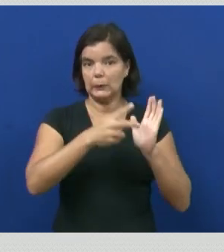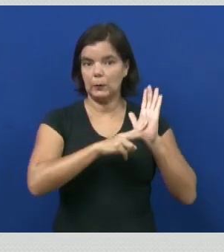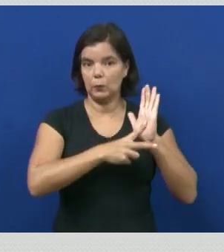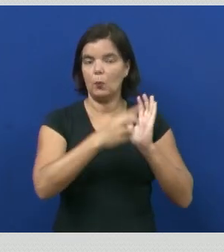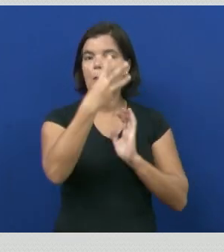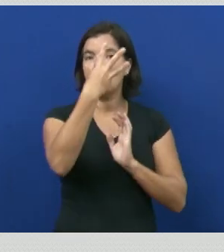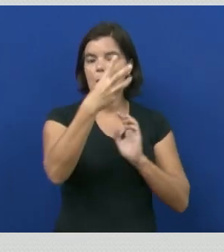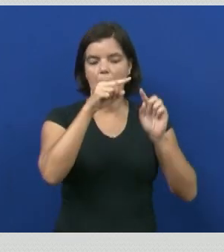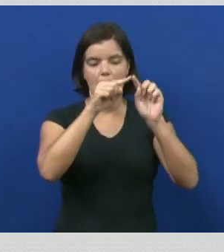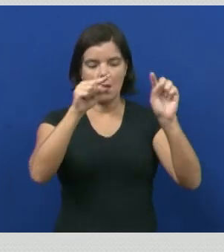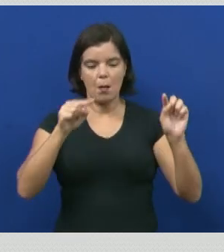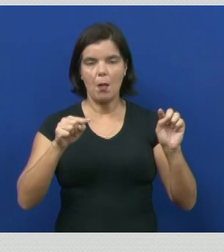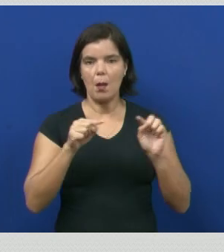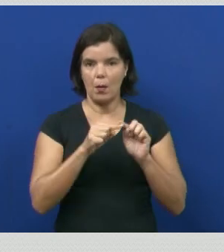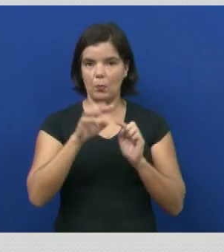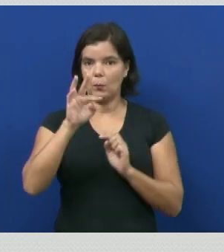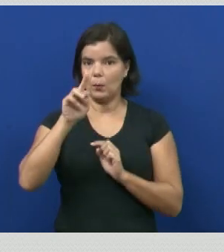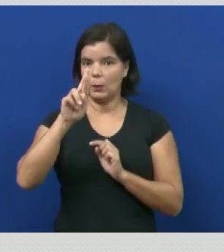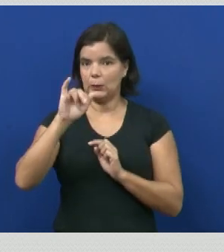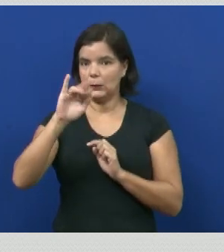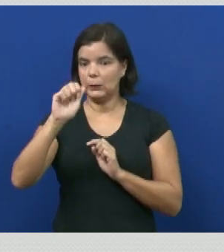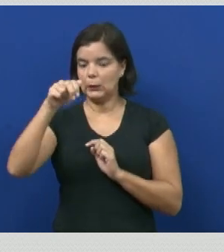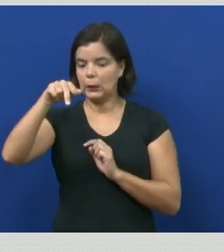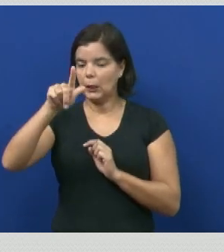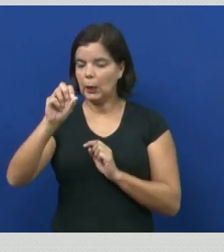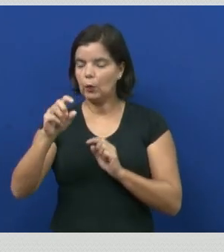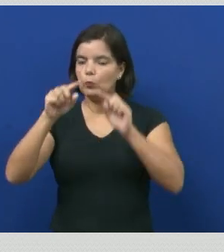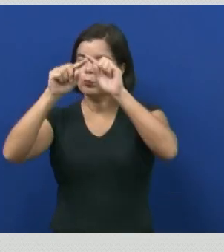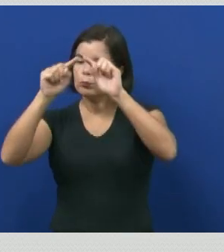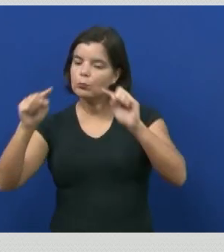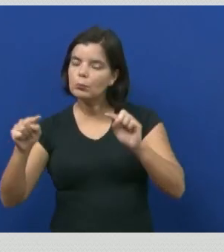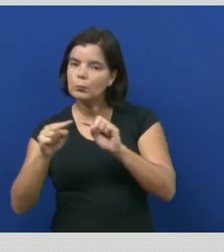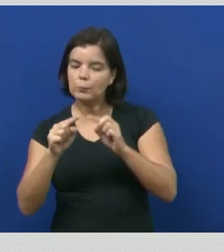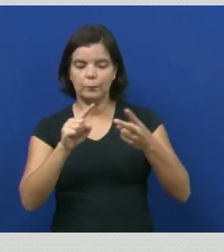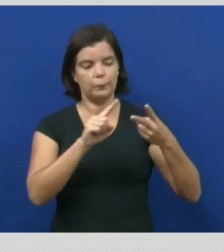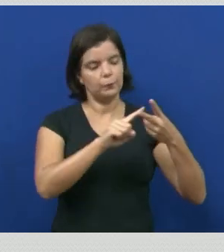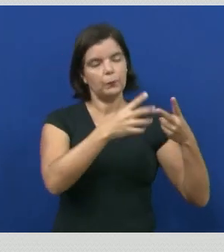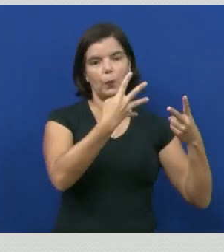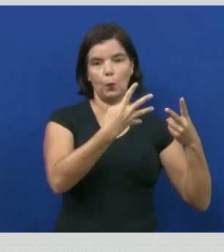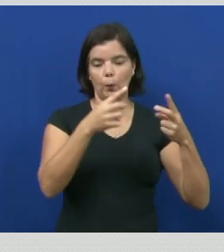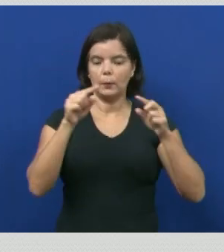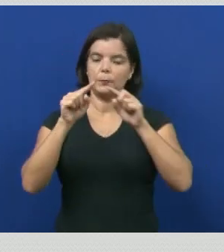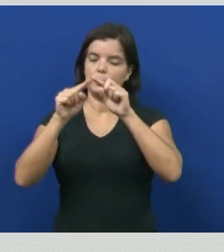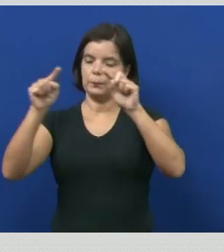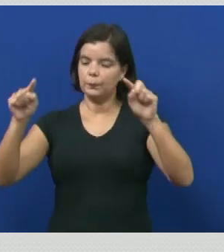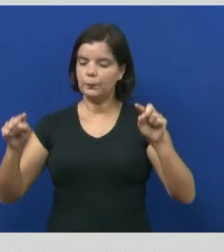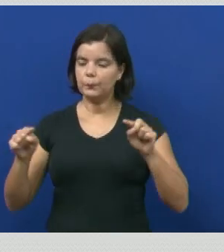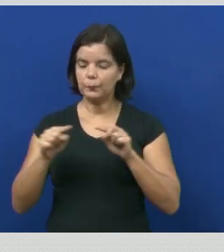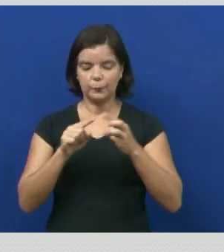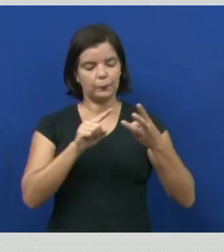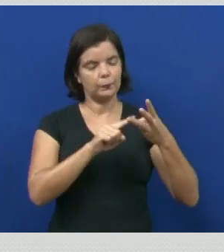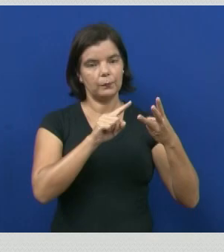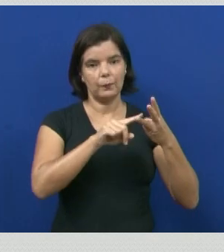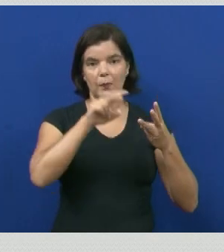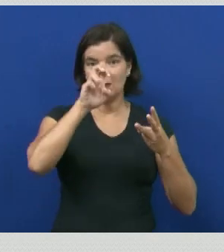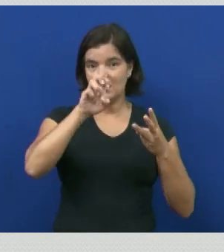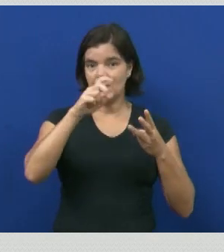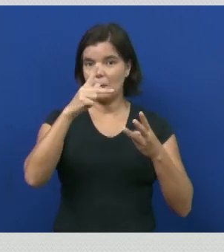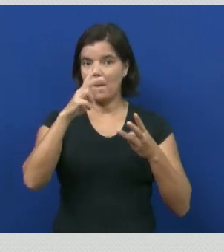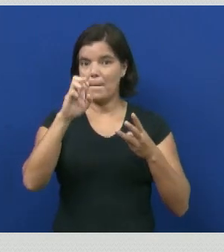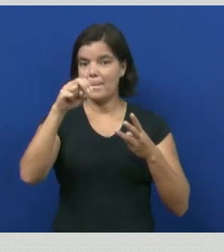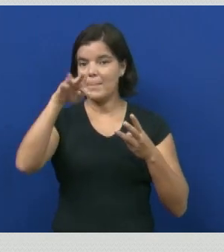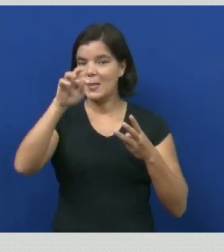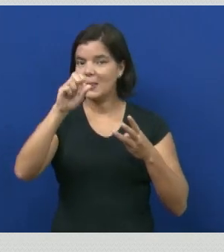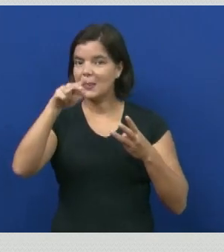3 lados, o nome dele é triângulo. Quando tem 4 lados, quadrilátero. Com 5 lados, pentágono.